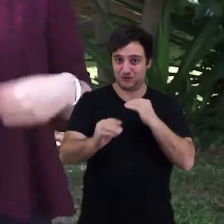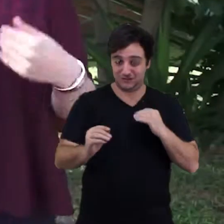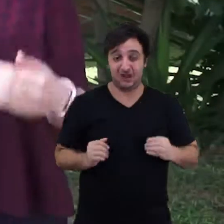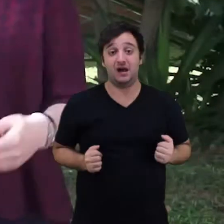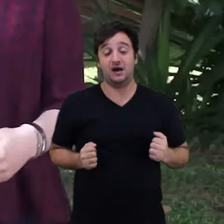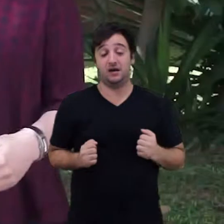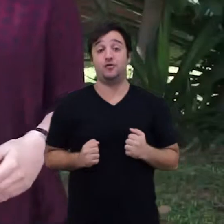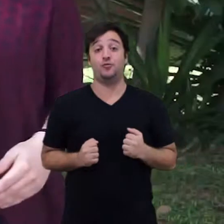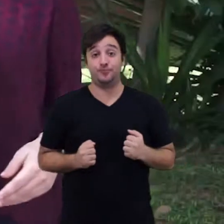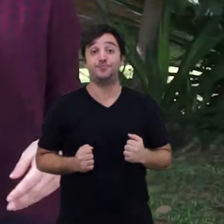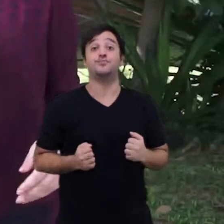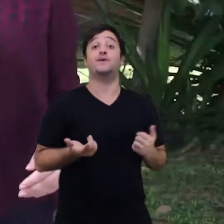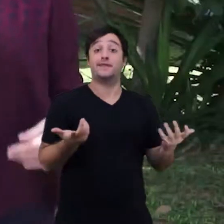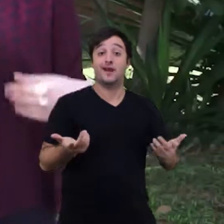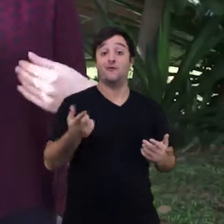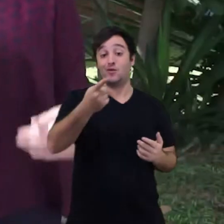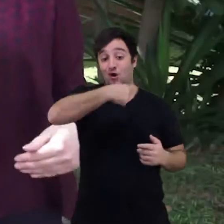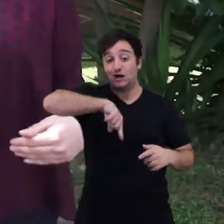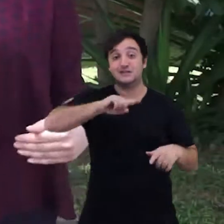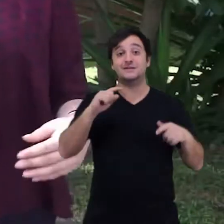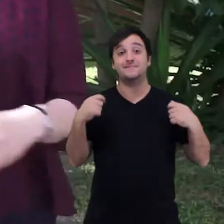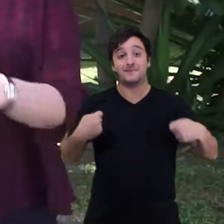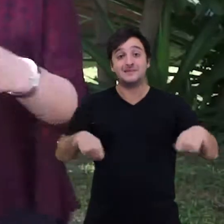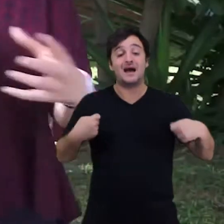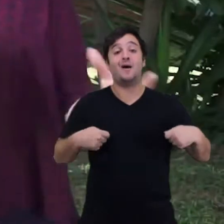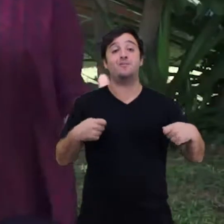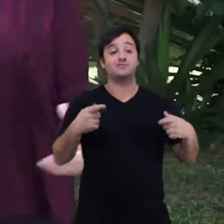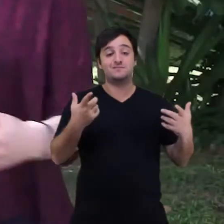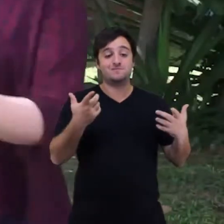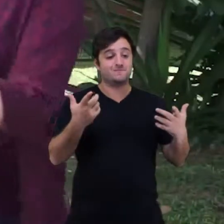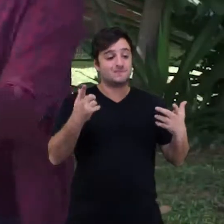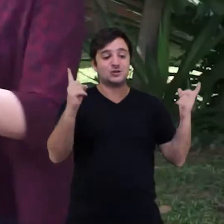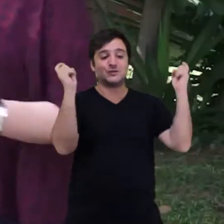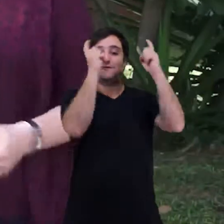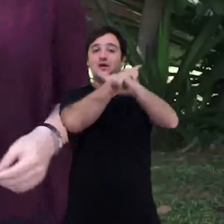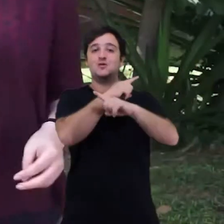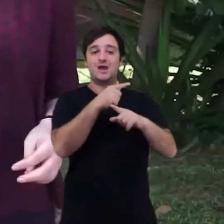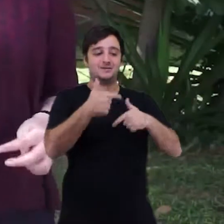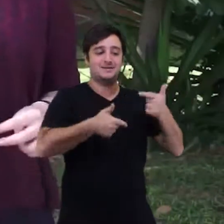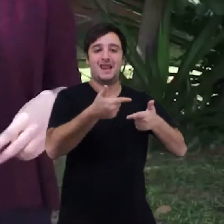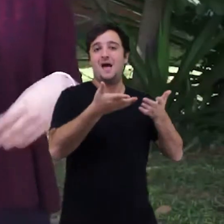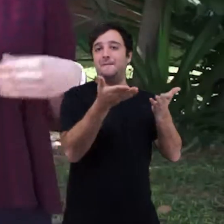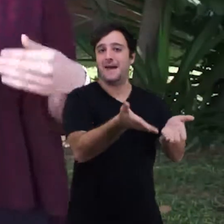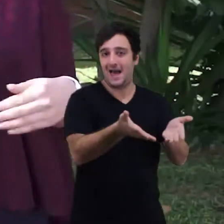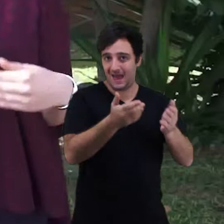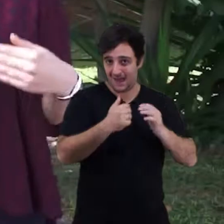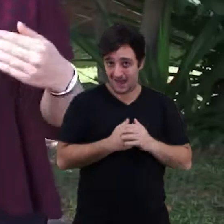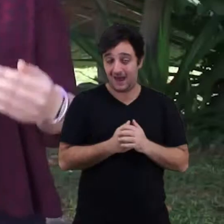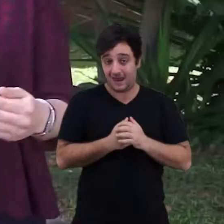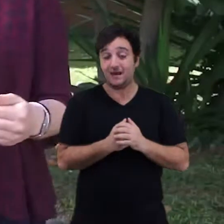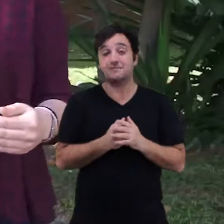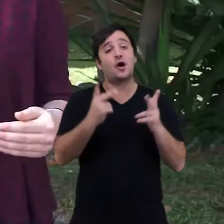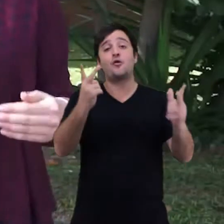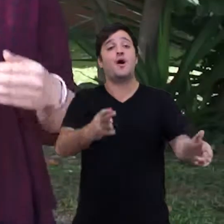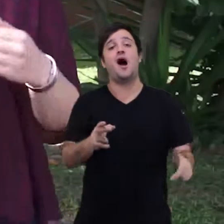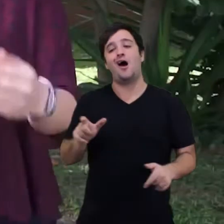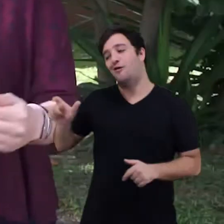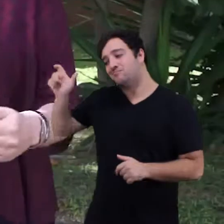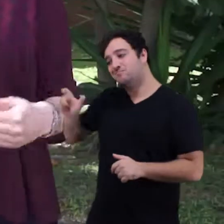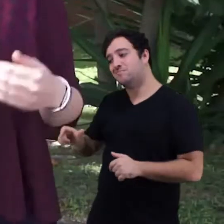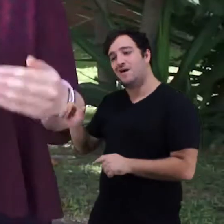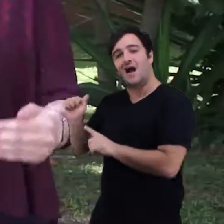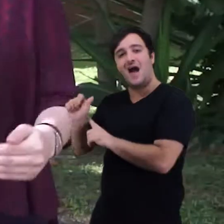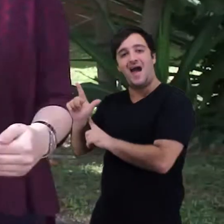né? O que dificulta muito a possibilidade, o que nos faz, então, como a Aline falou, pensar sempre num trabalho